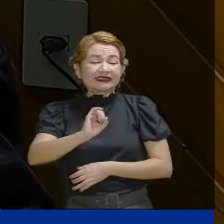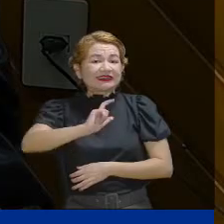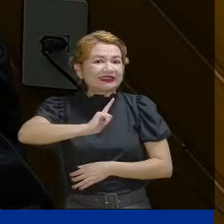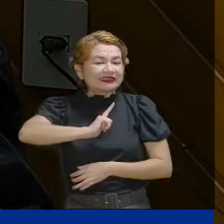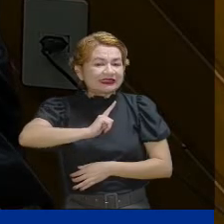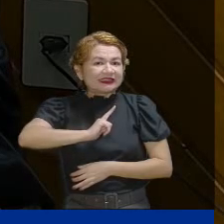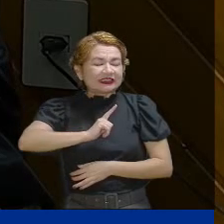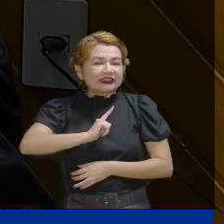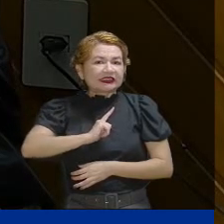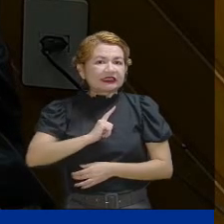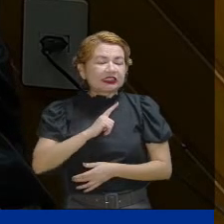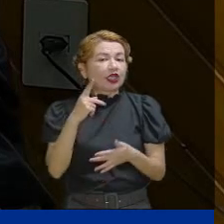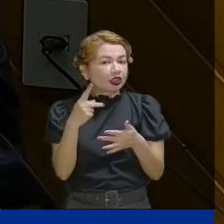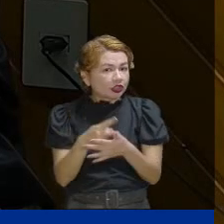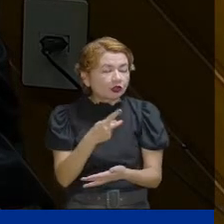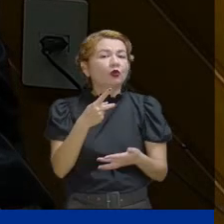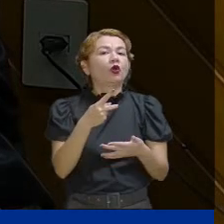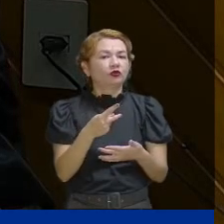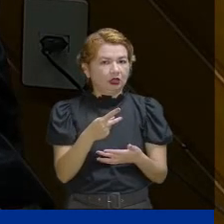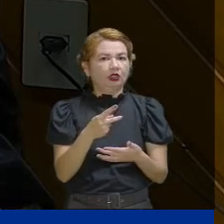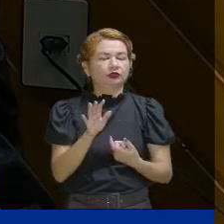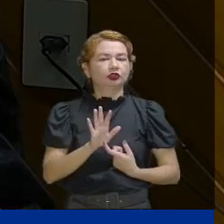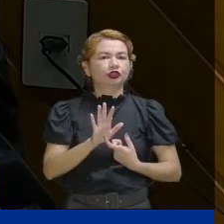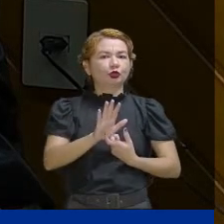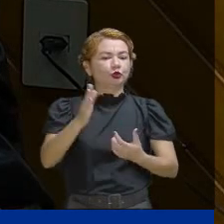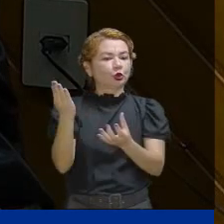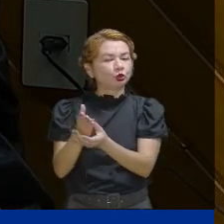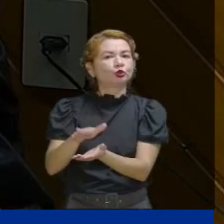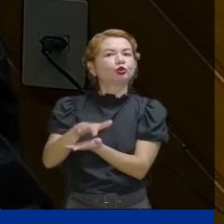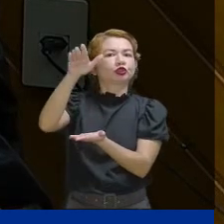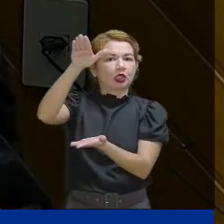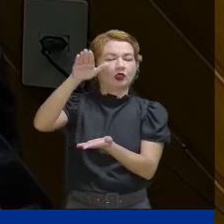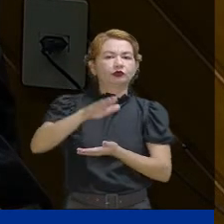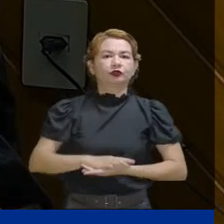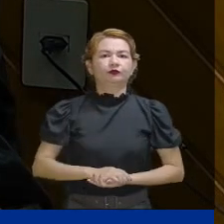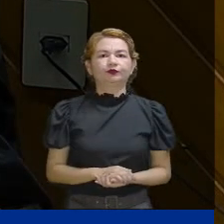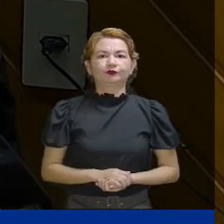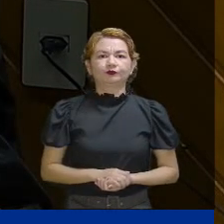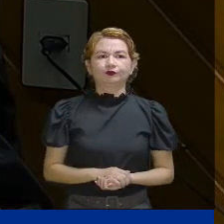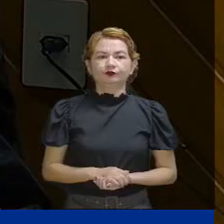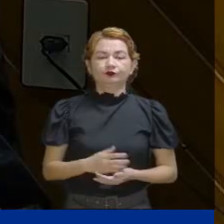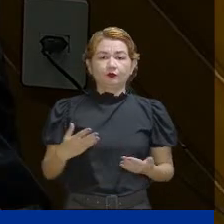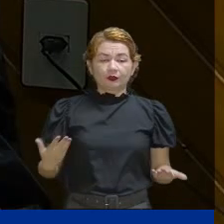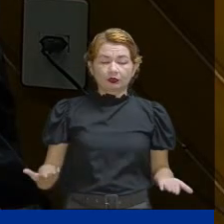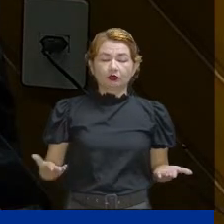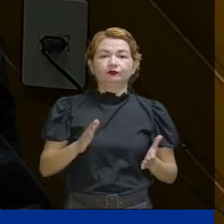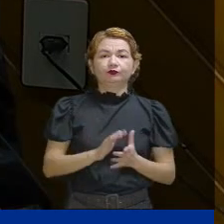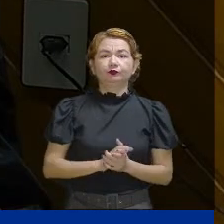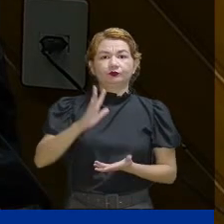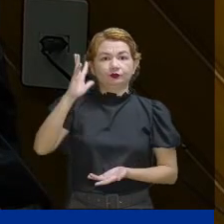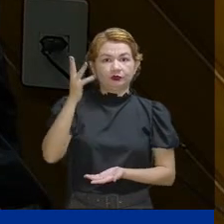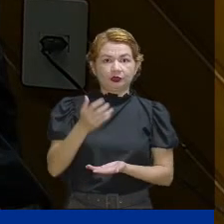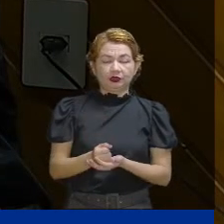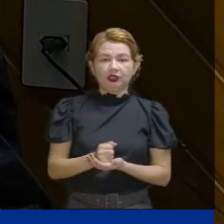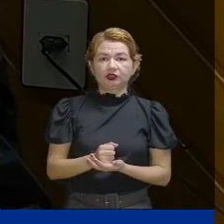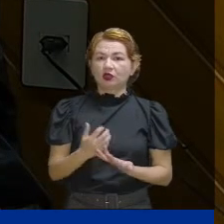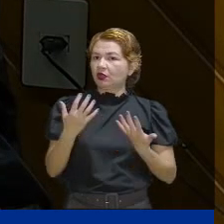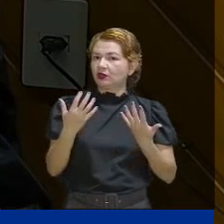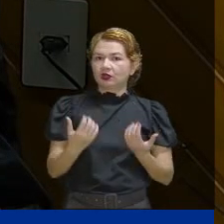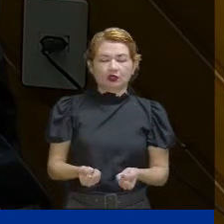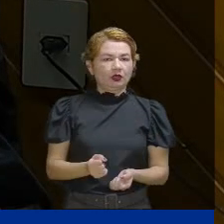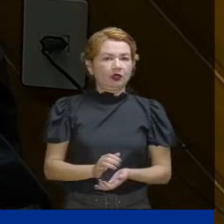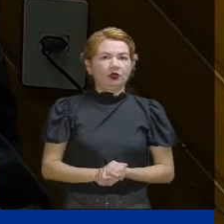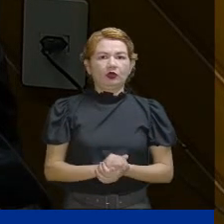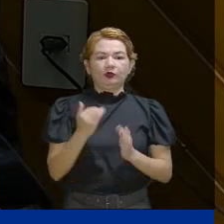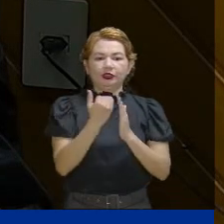fato superveniente, o que não restou demonstrado nos autos. Nessa senda, a decisão ignorou o princípio